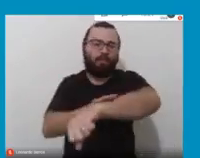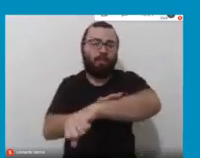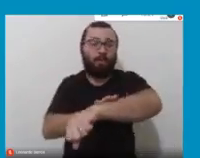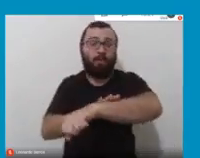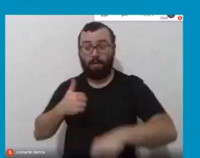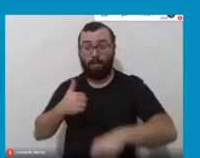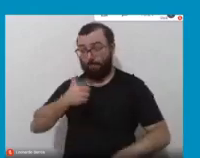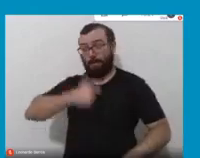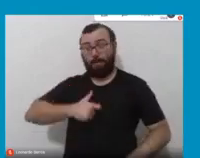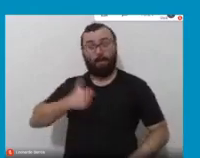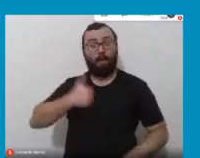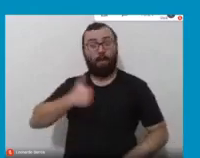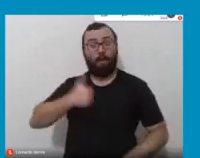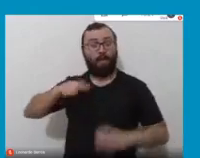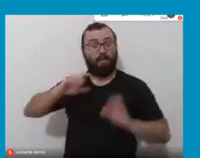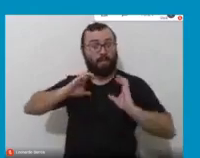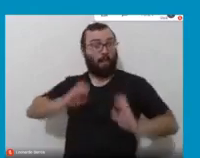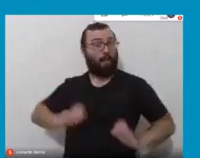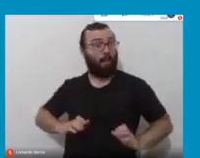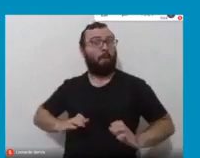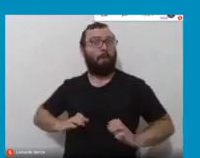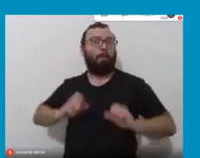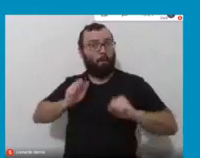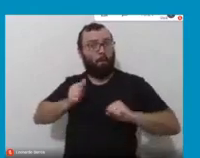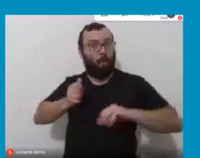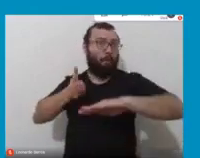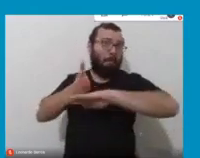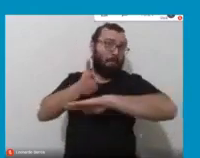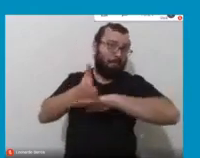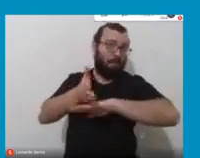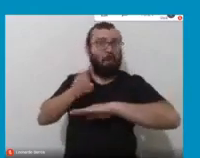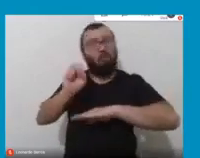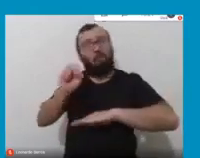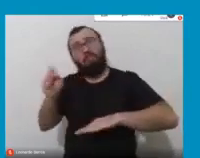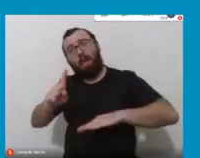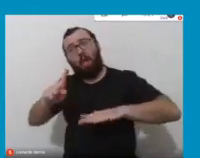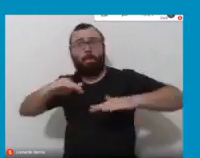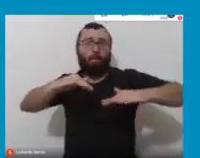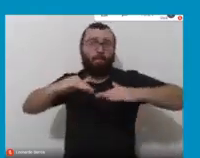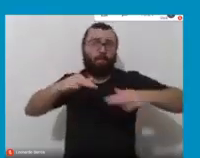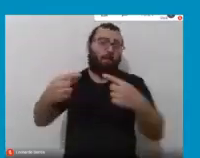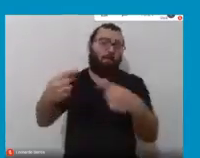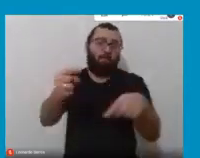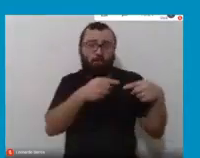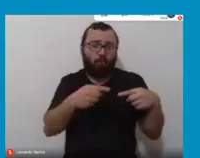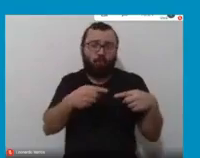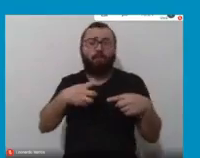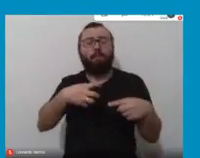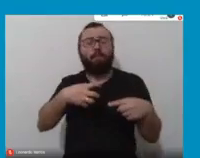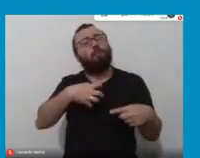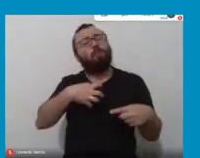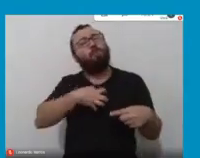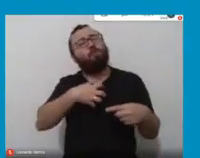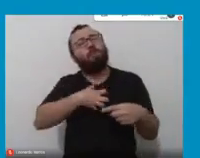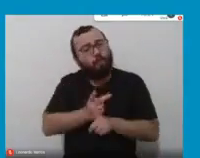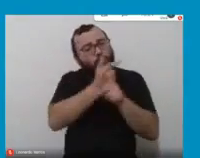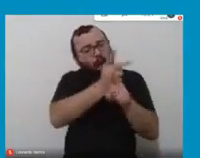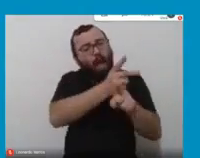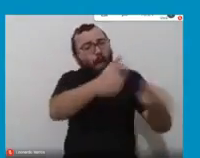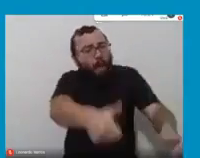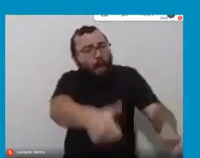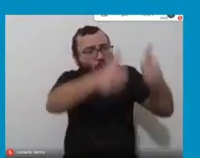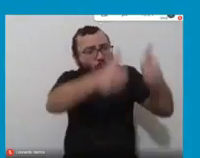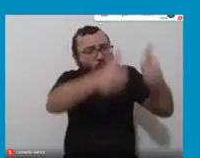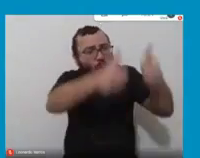cidadão, participe ou não de movimentos políticos, no sentido de buscar melhorar as condições